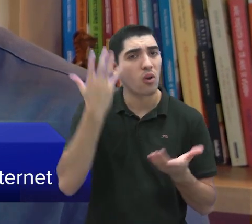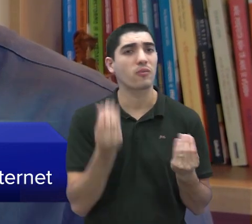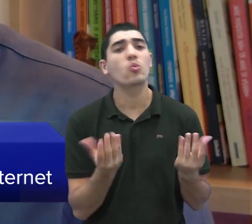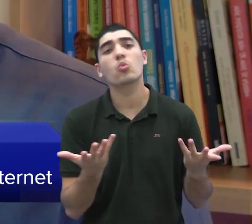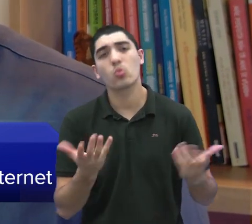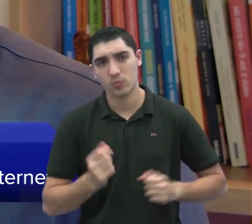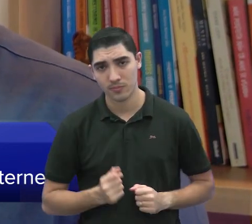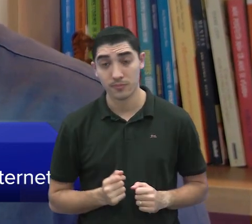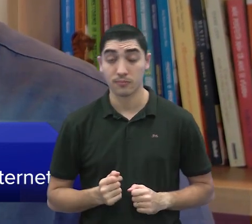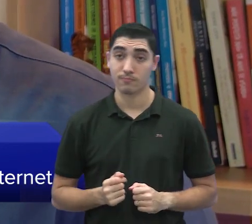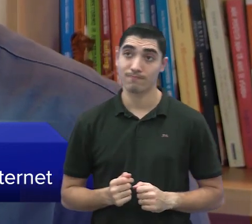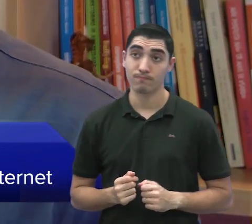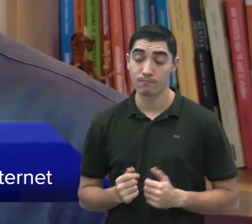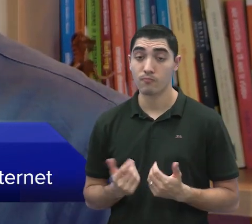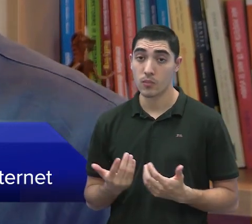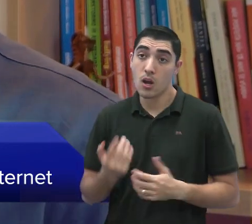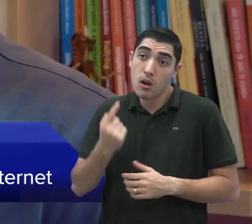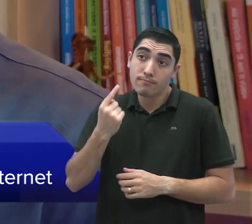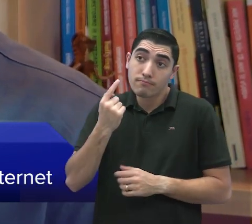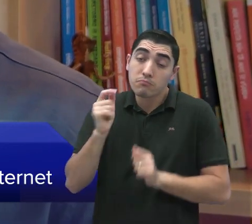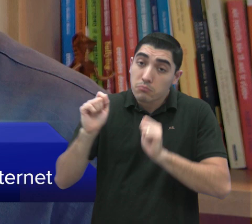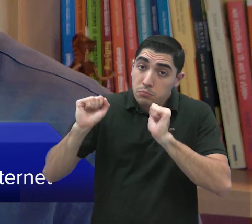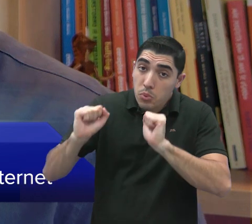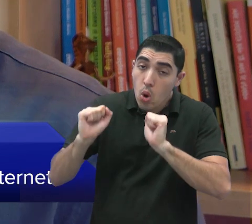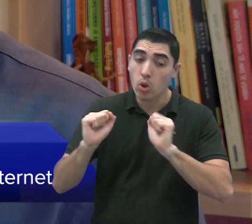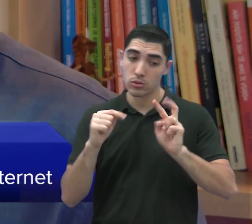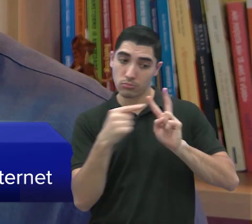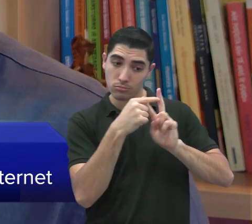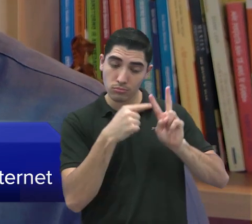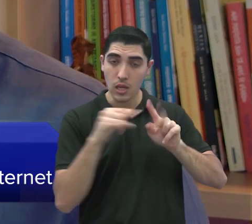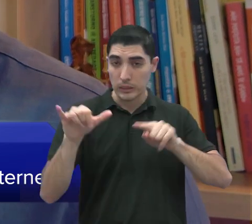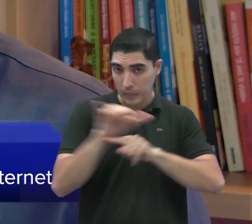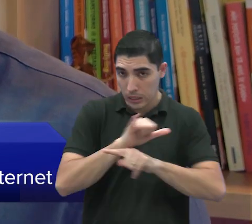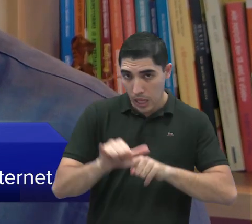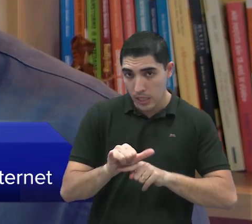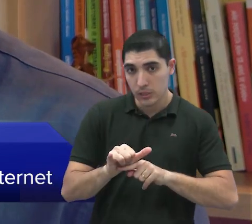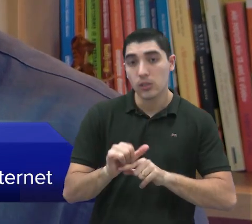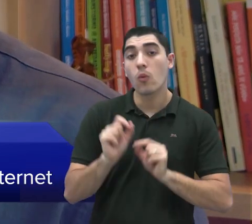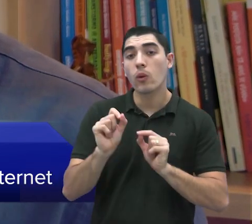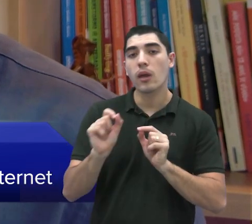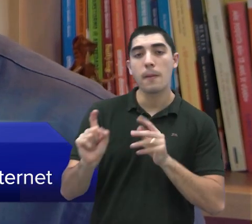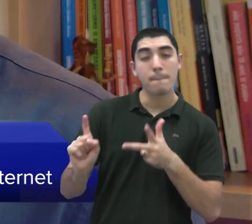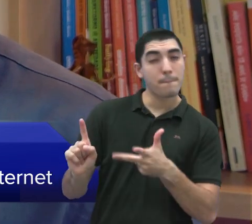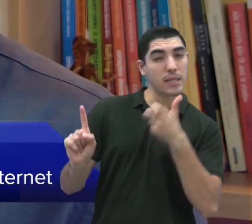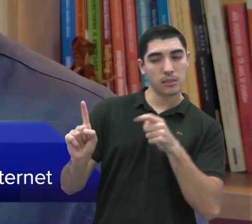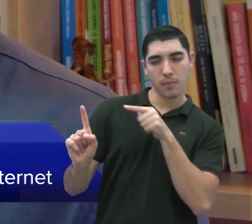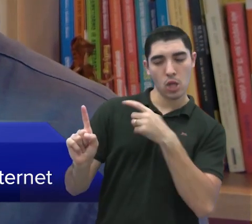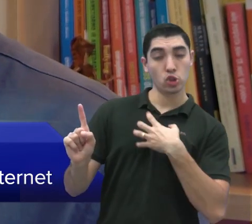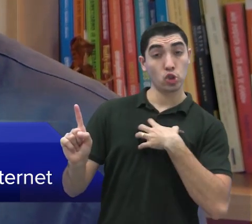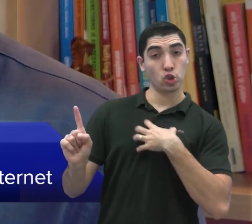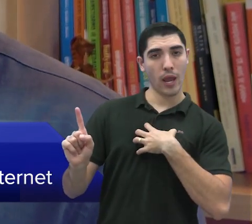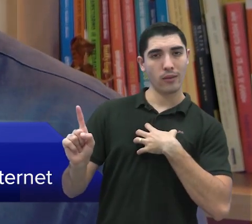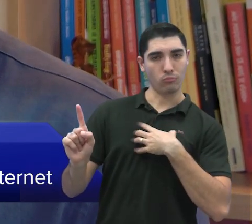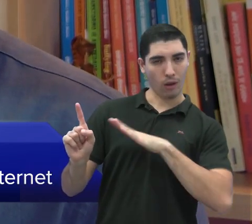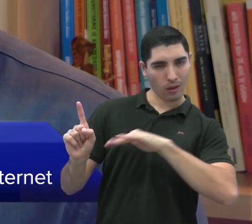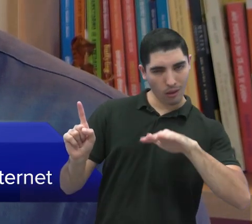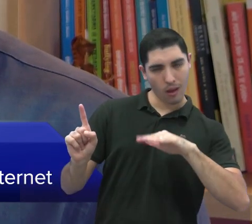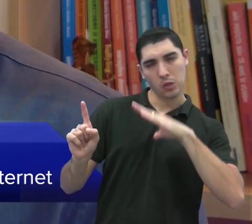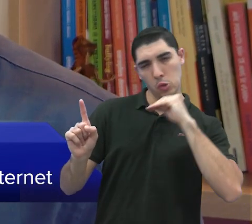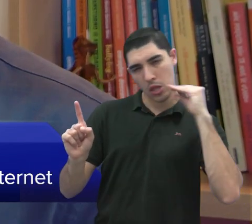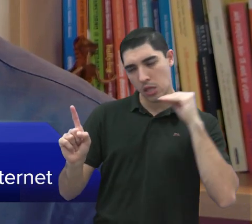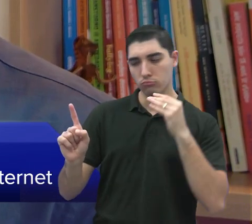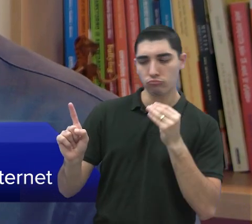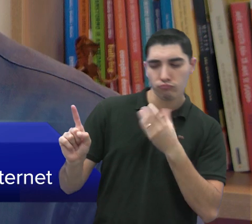né? Uma coisa que pode nortear, de fato, uma abordagem dos pais é o próprio entendimento da autonomia da criança e